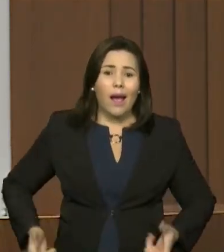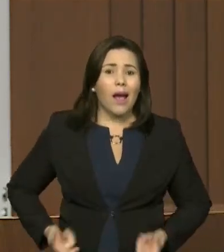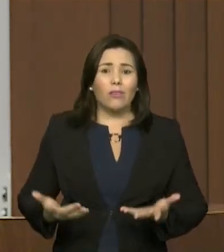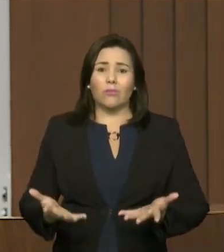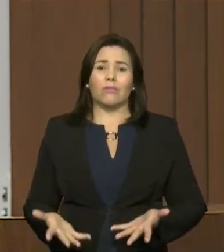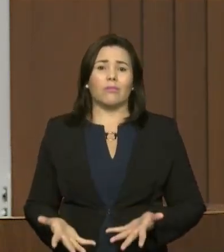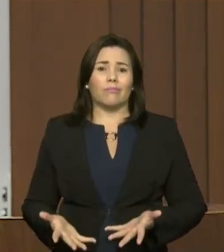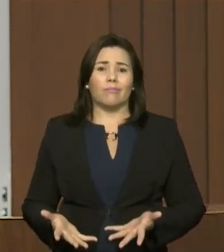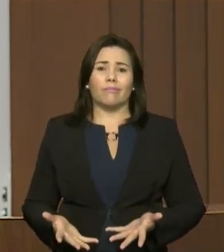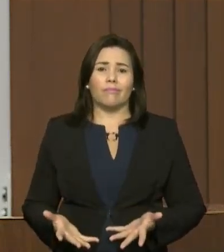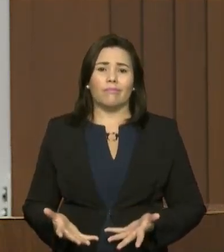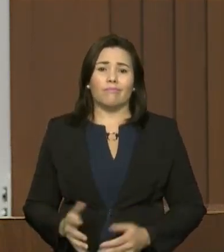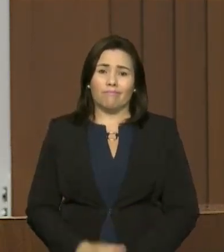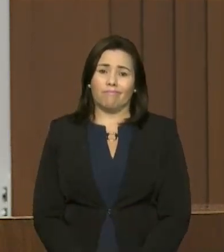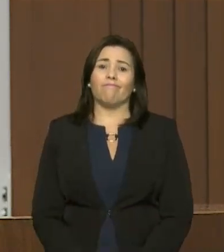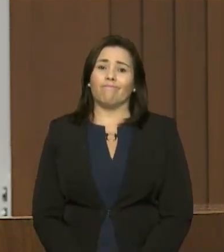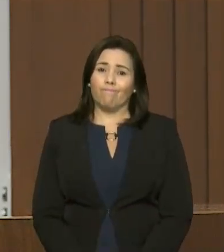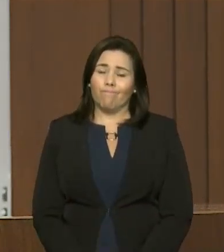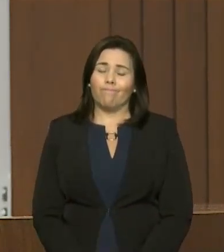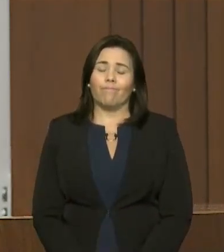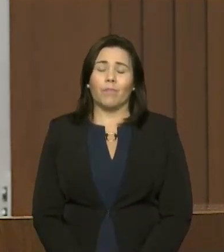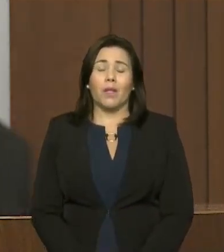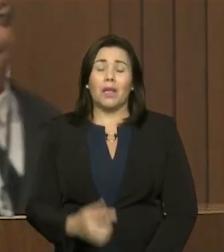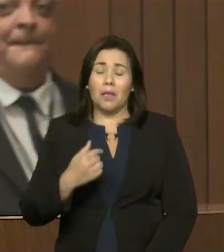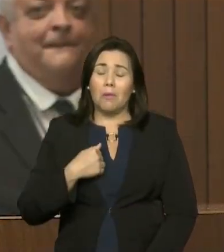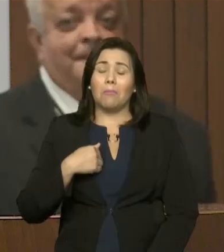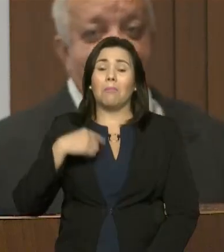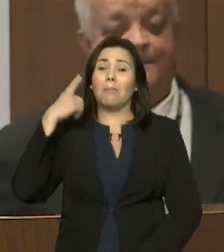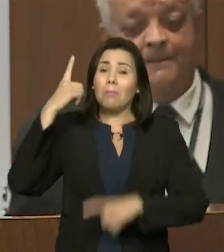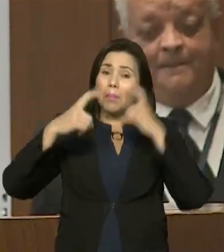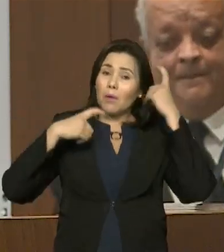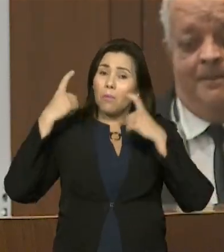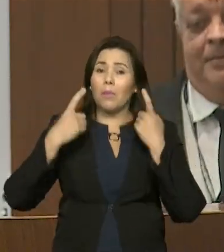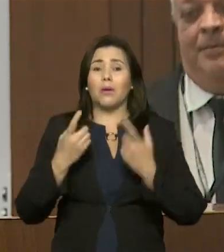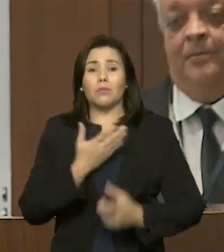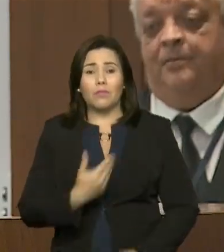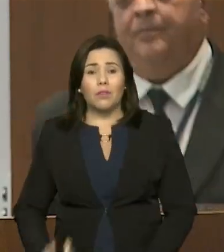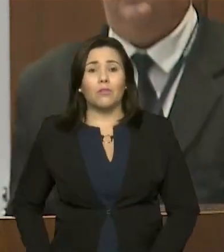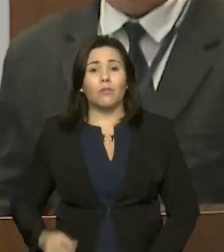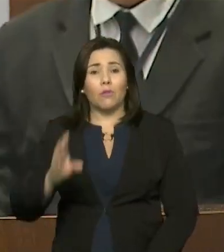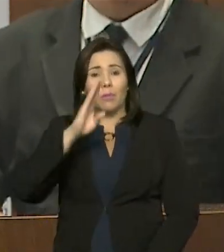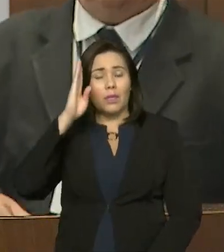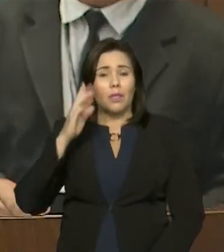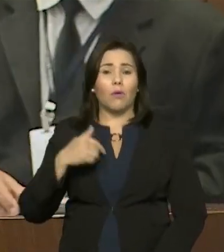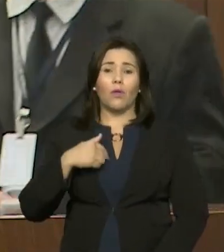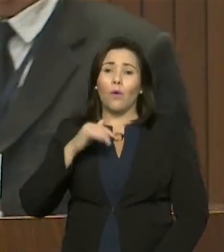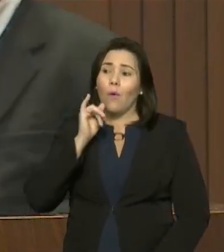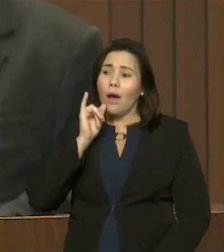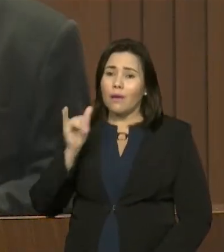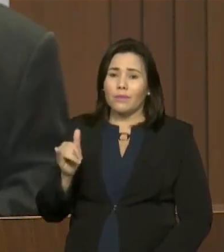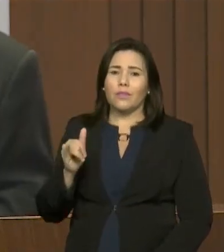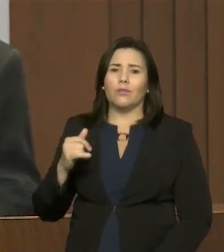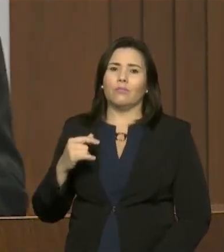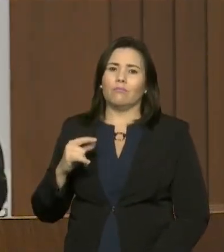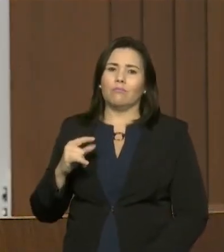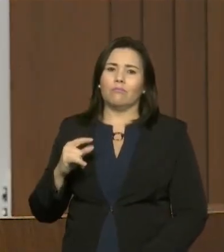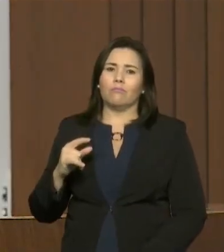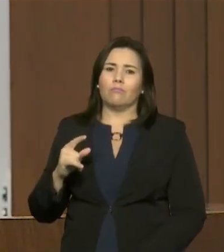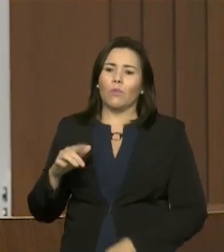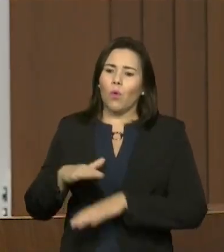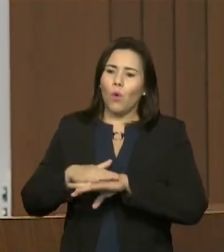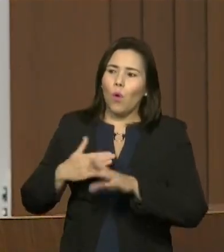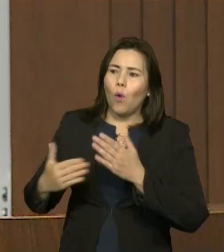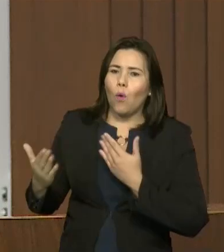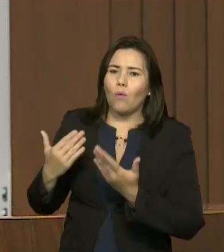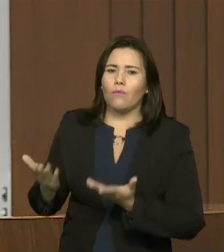às vezes eu fico até preocupado com o governador e digo para ele que algumas coisas é preciso rever, sim, em